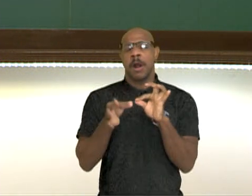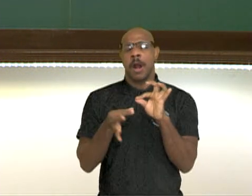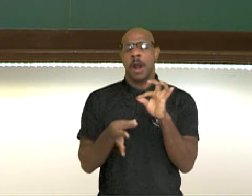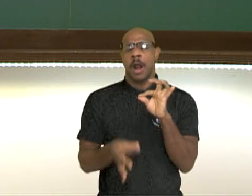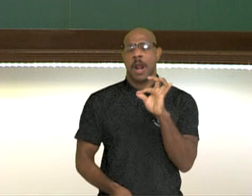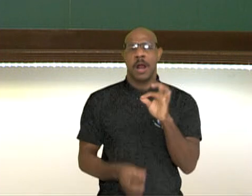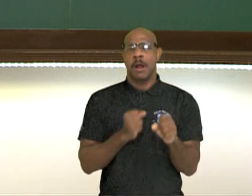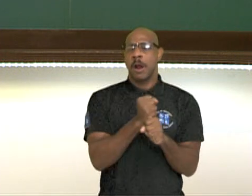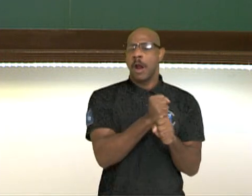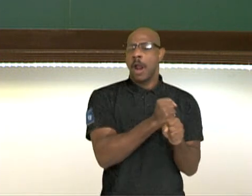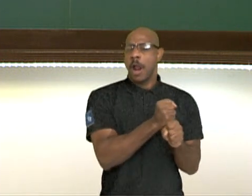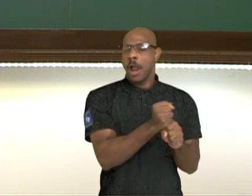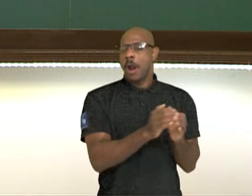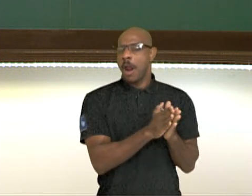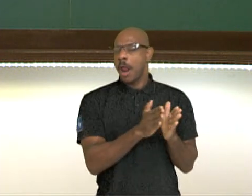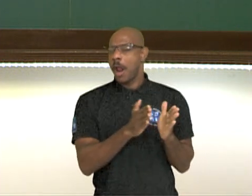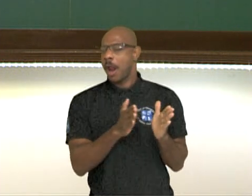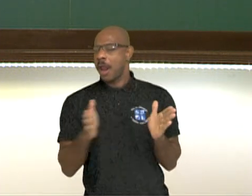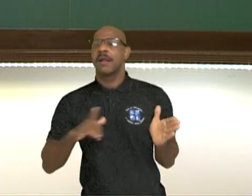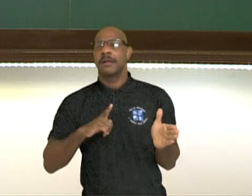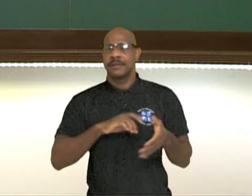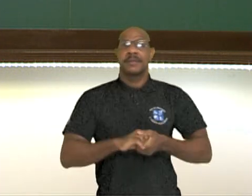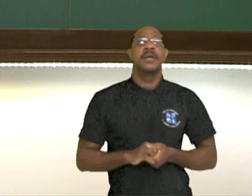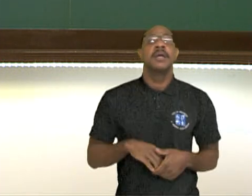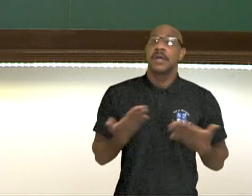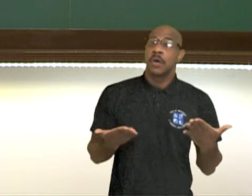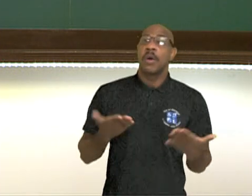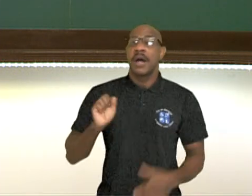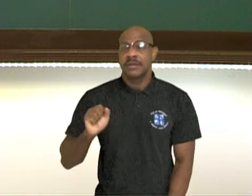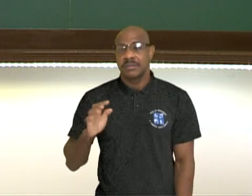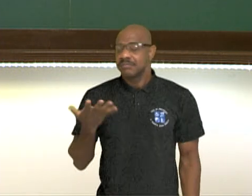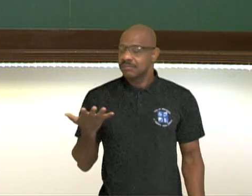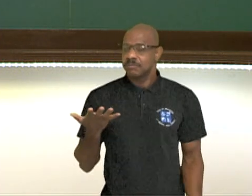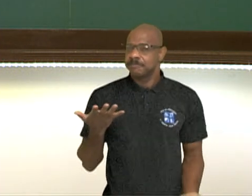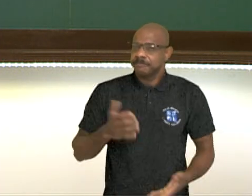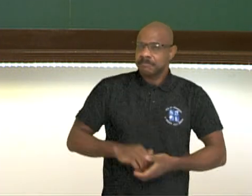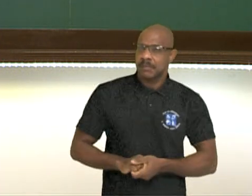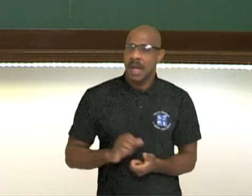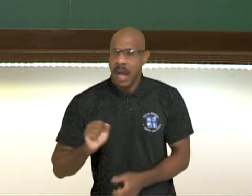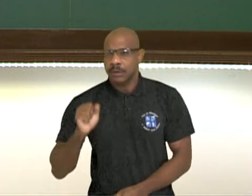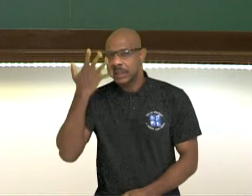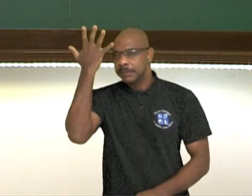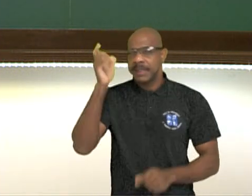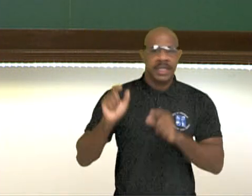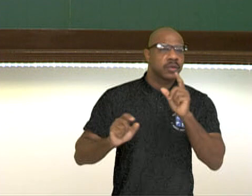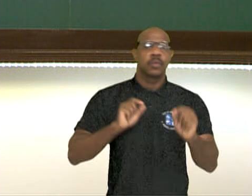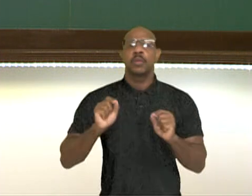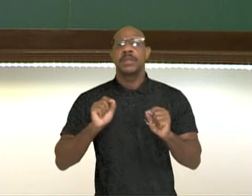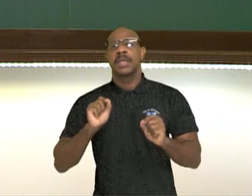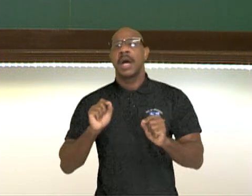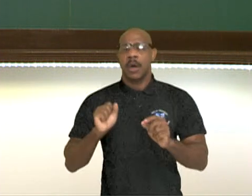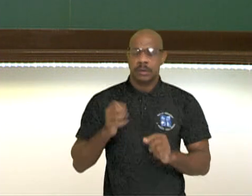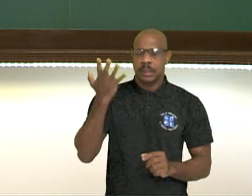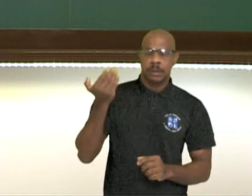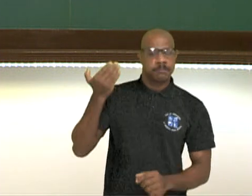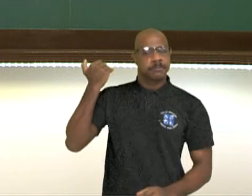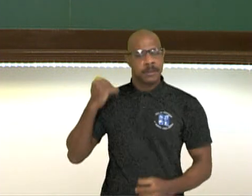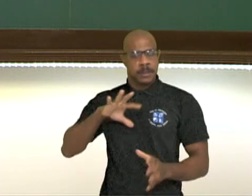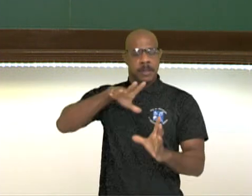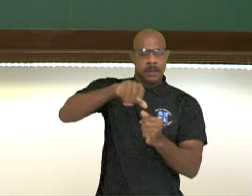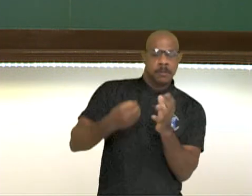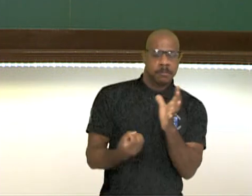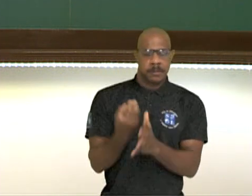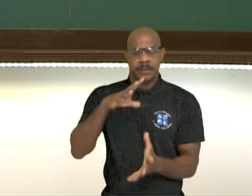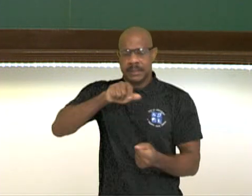como foi essa história do planeta, os principais fatores ali de mudanças ao longo da história do planeta. Isso é